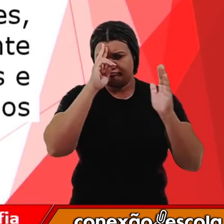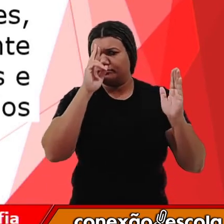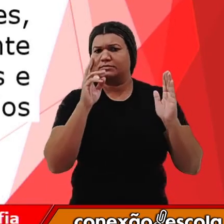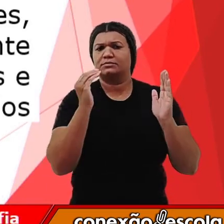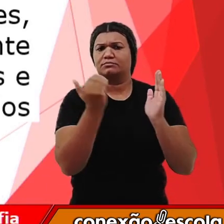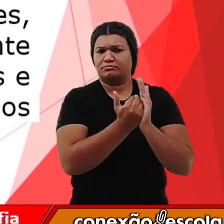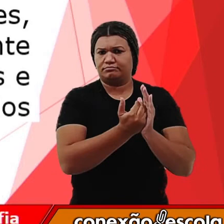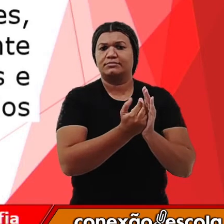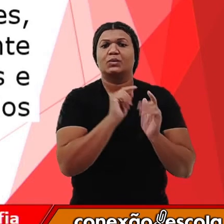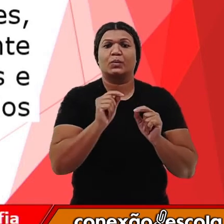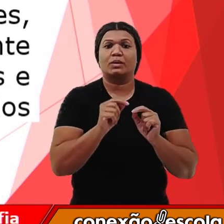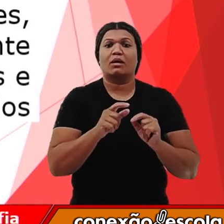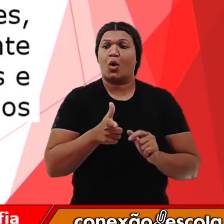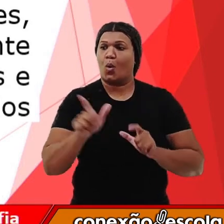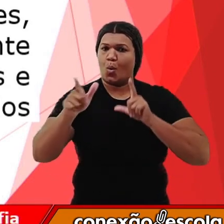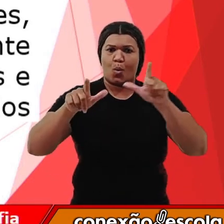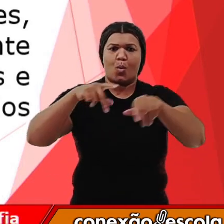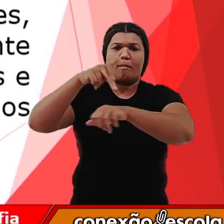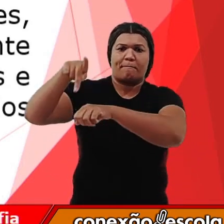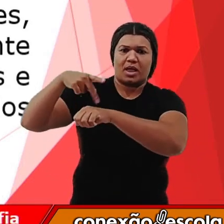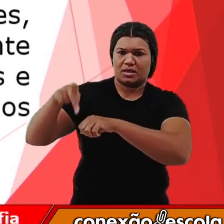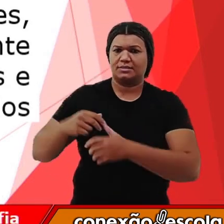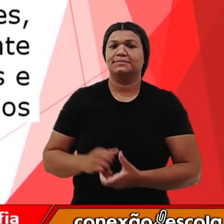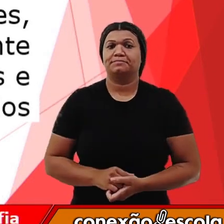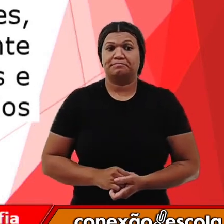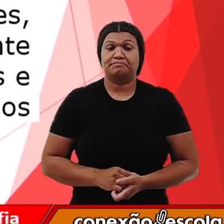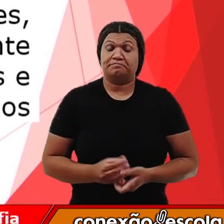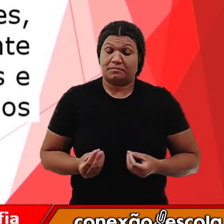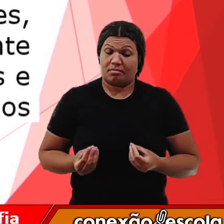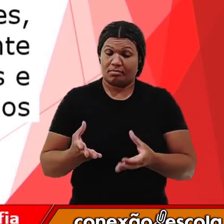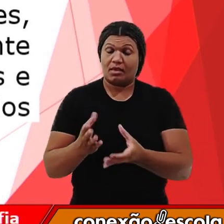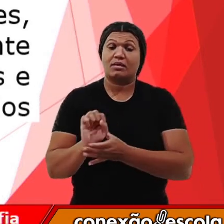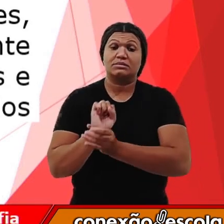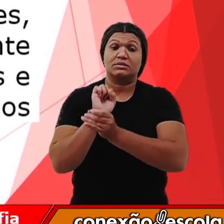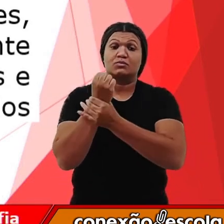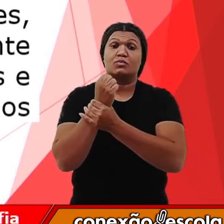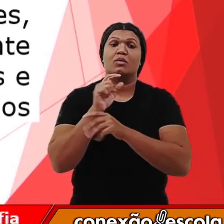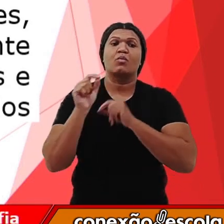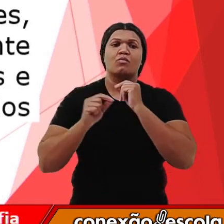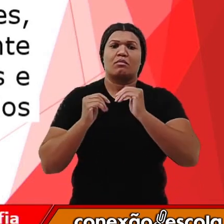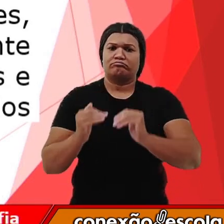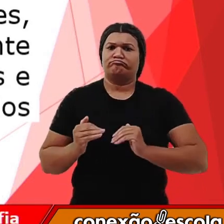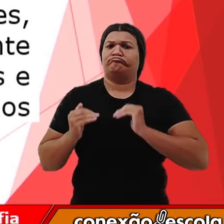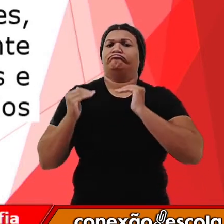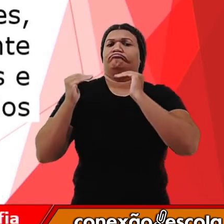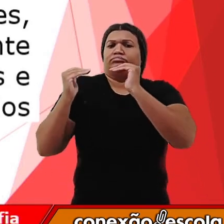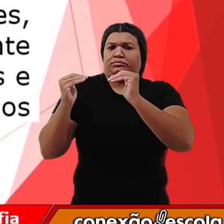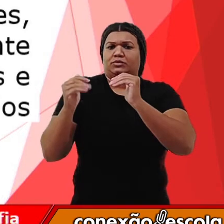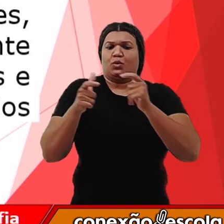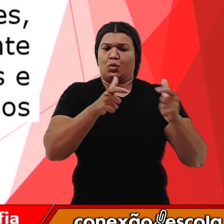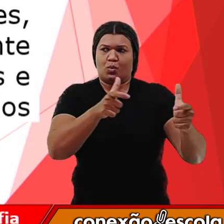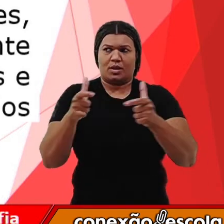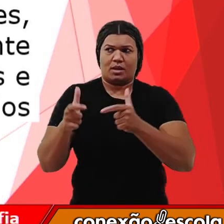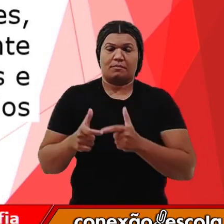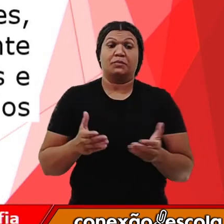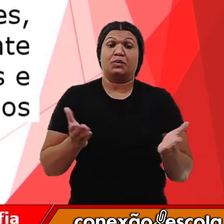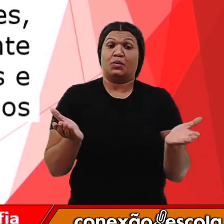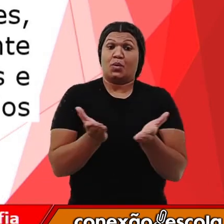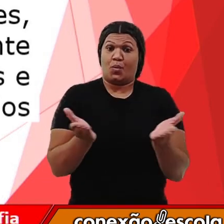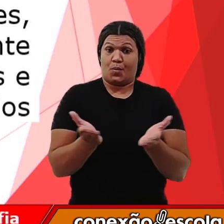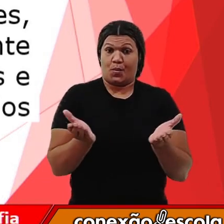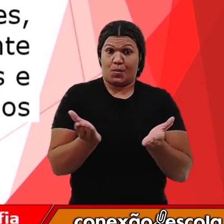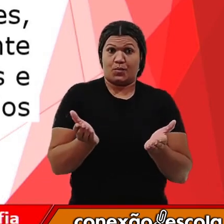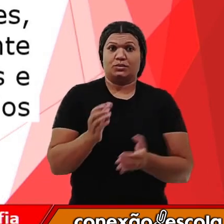respeitadas por outras nações, garantindo ao povo curdo soberania sobre o seu território. Atualmente, os